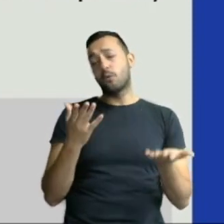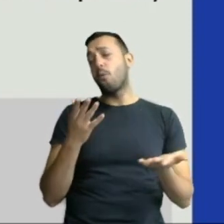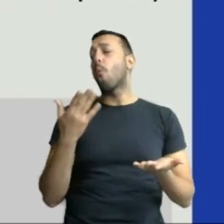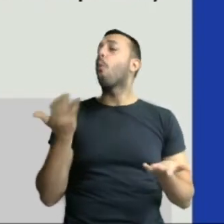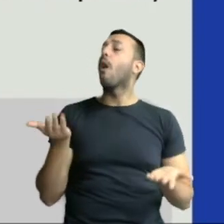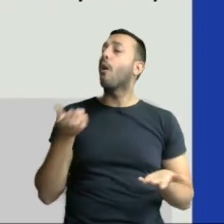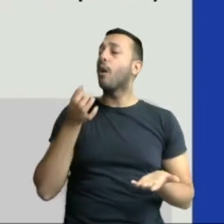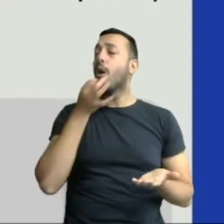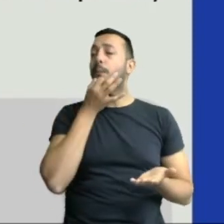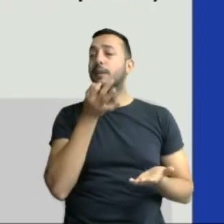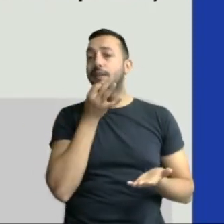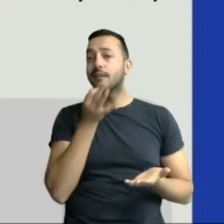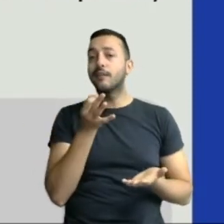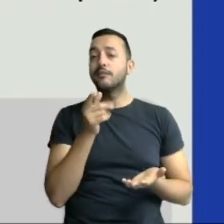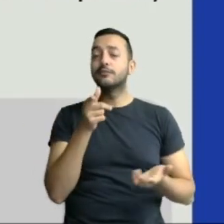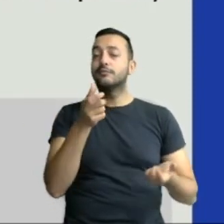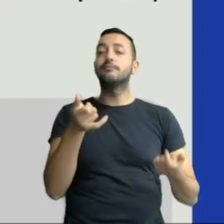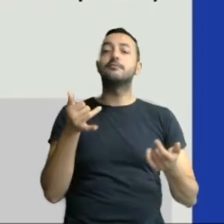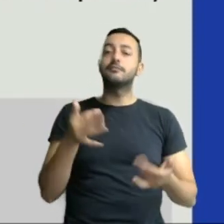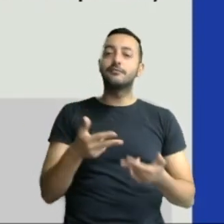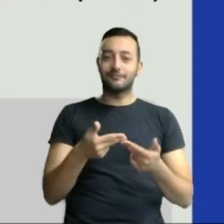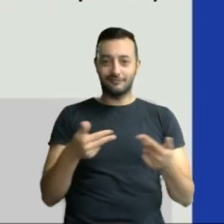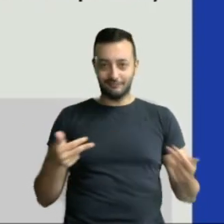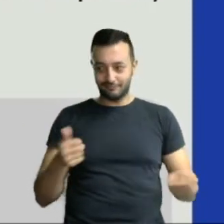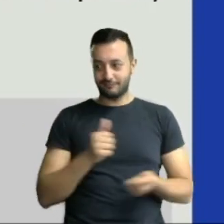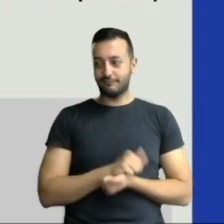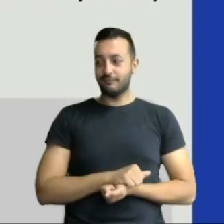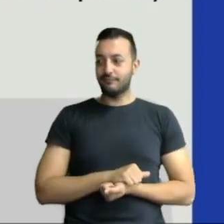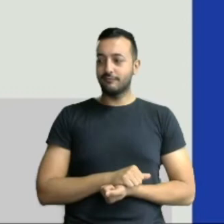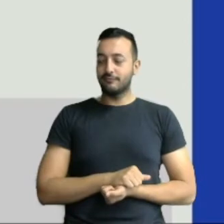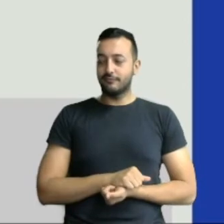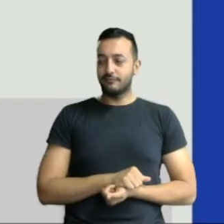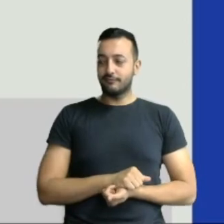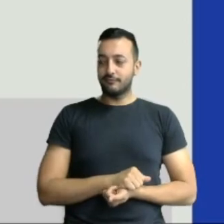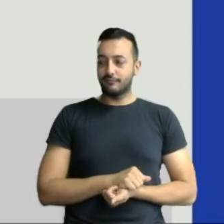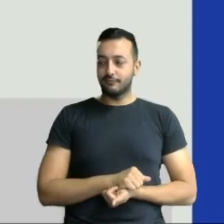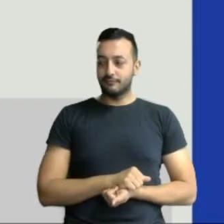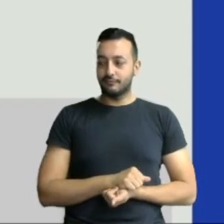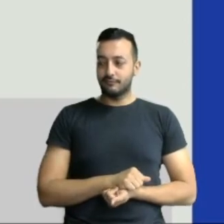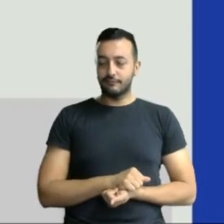opinião da pessoa acerca de algo ou de alguma coisa, certo?